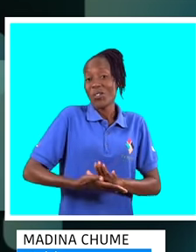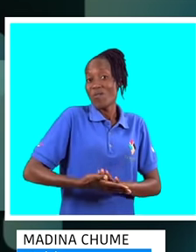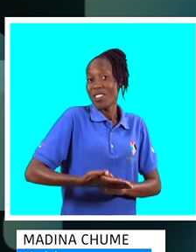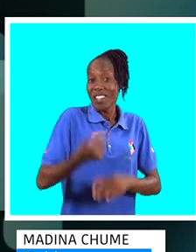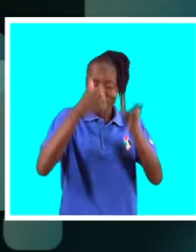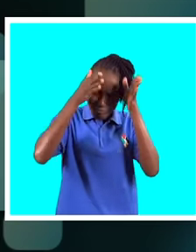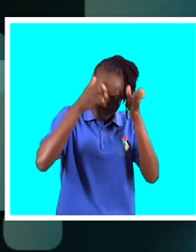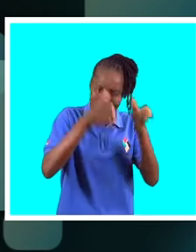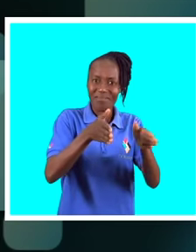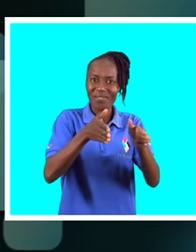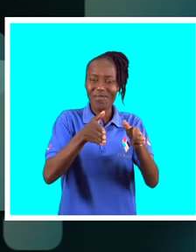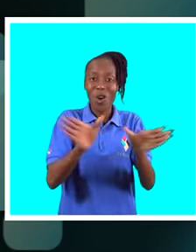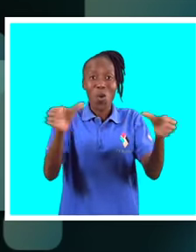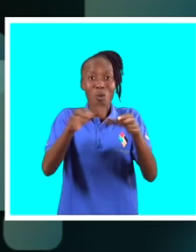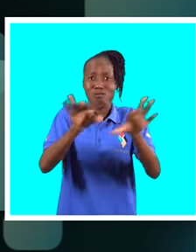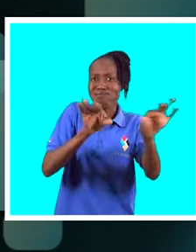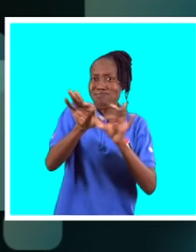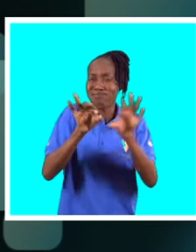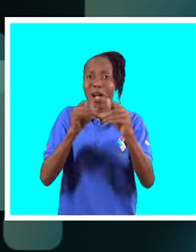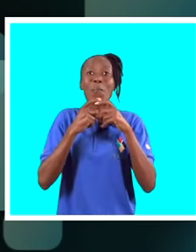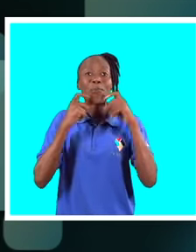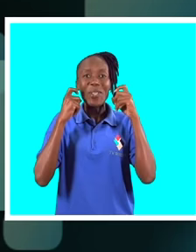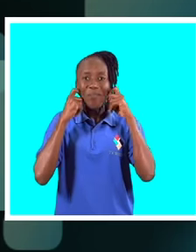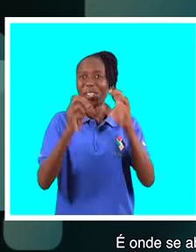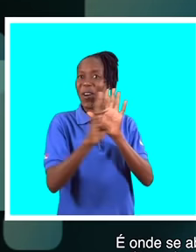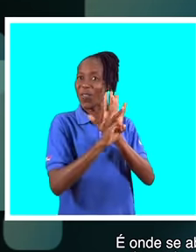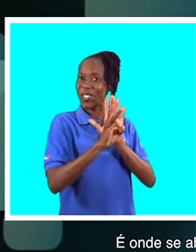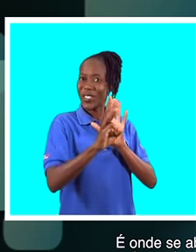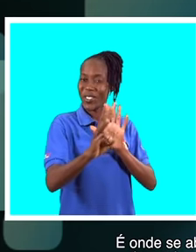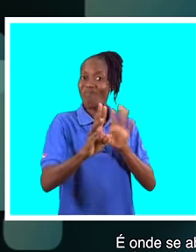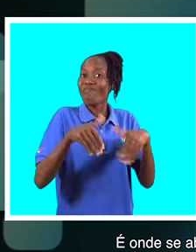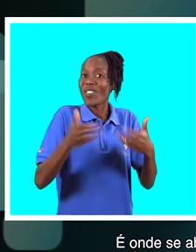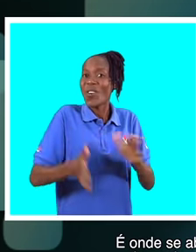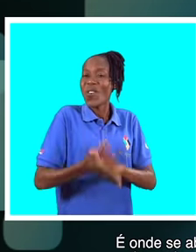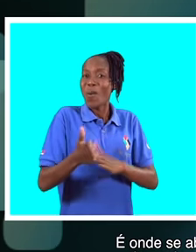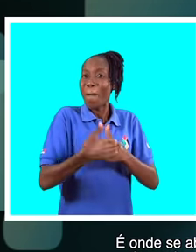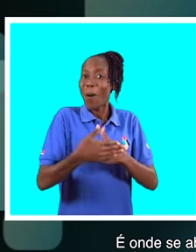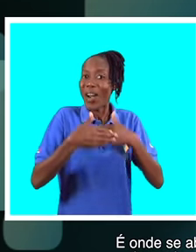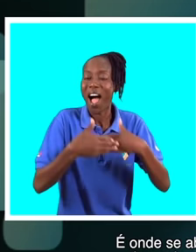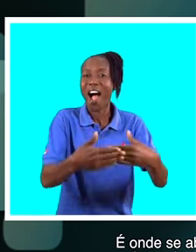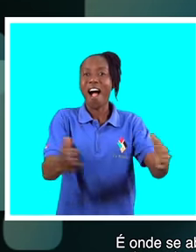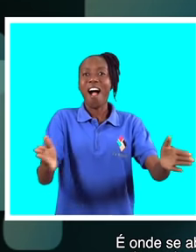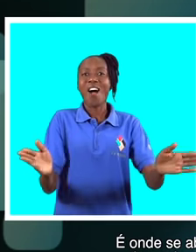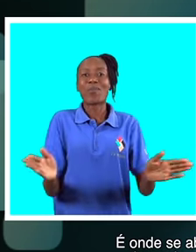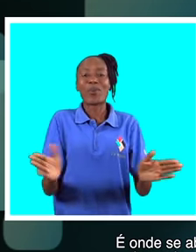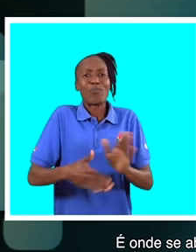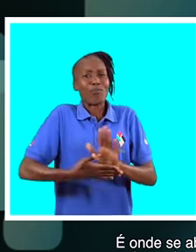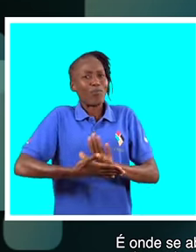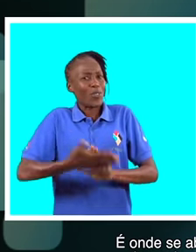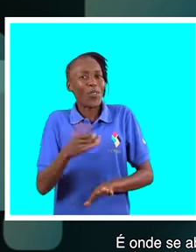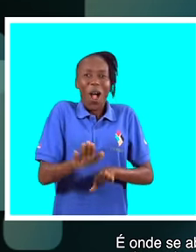comecei a engrenar no casting para o Moçambique Fashion Week, que é onde já abrem-se as portas para eu poder